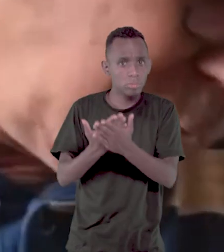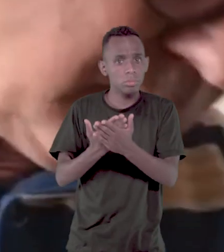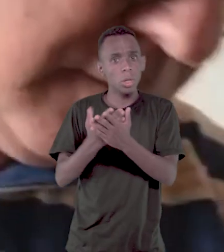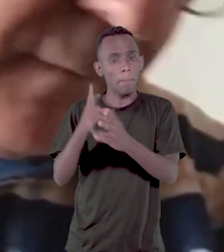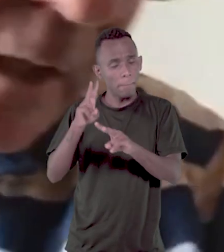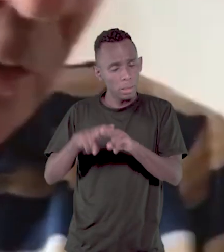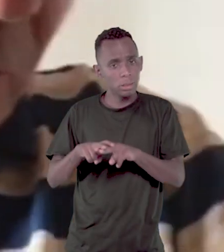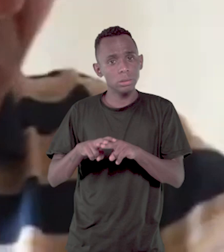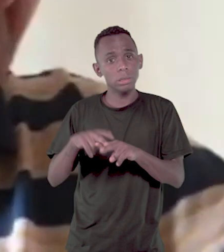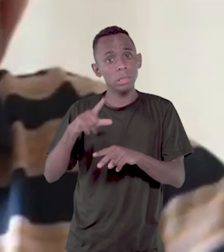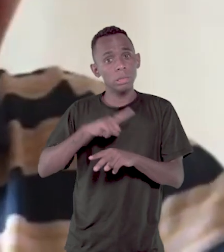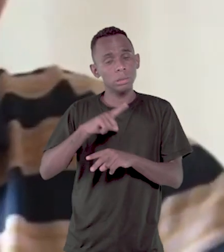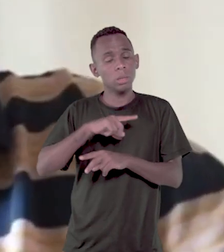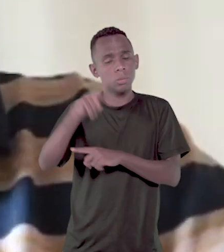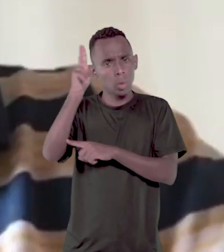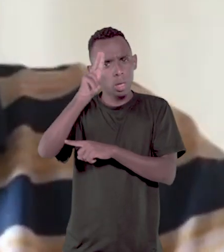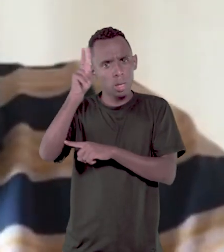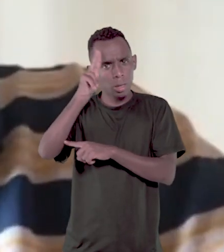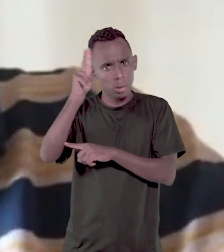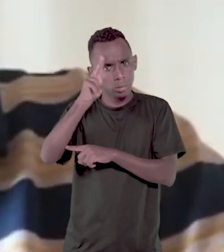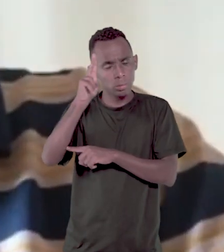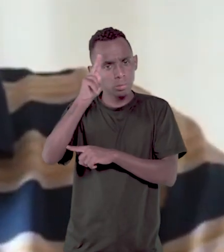Memórias do